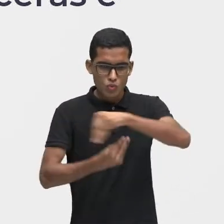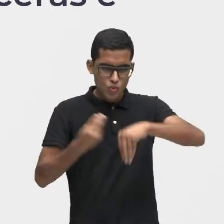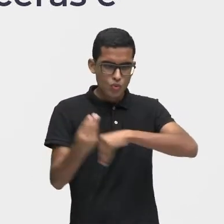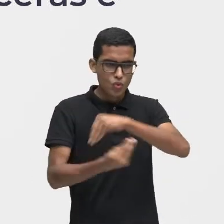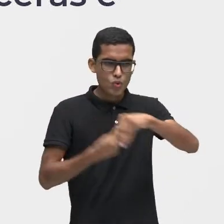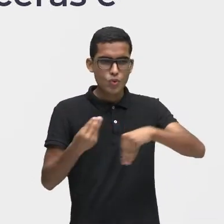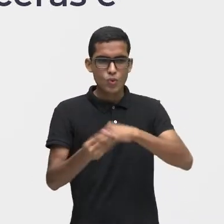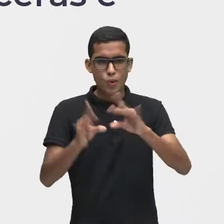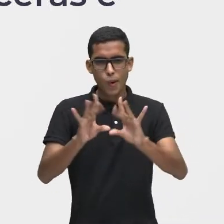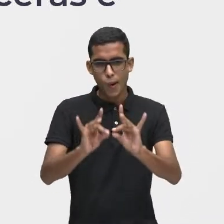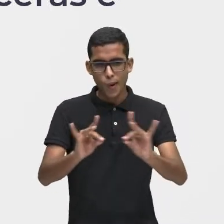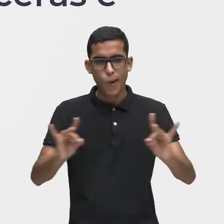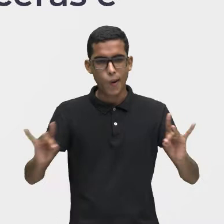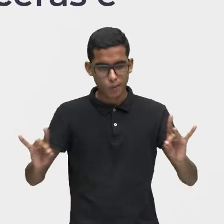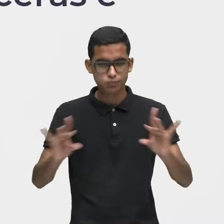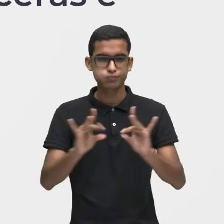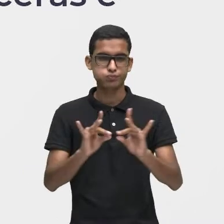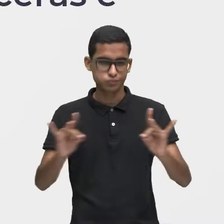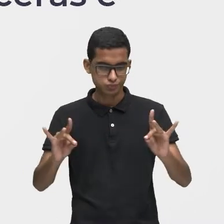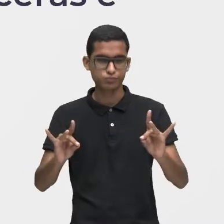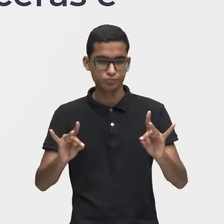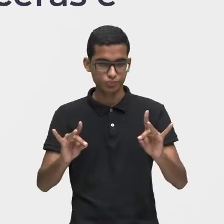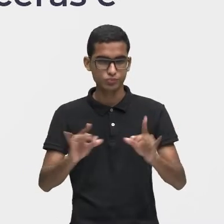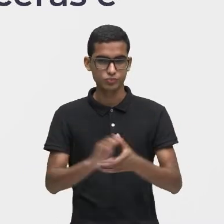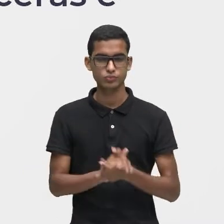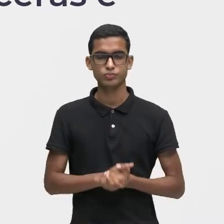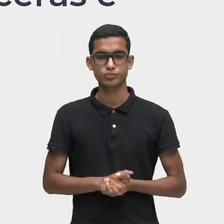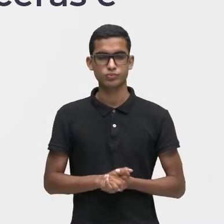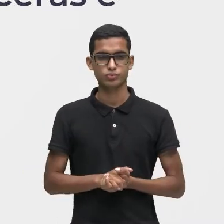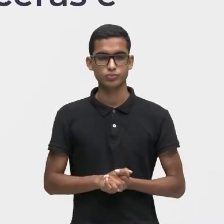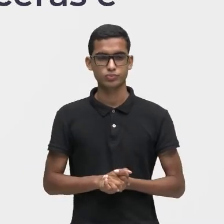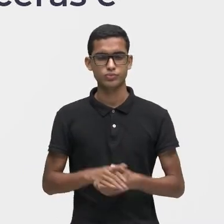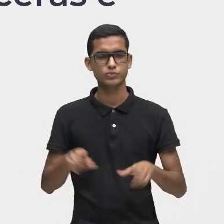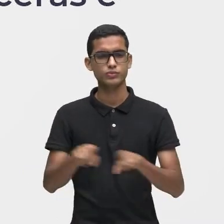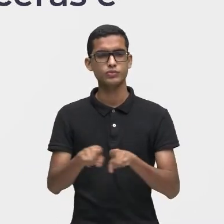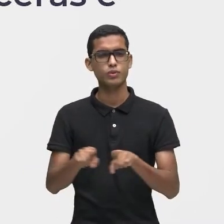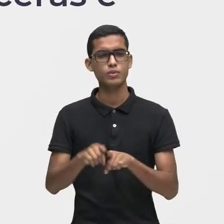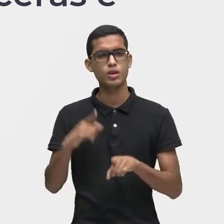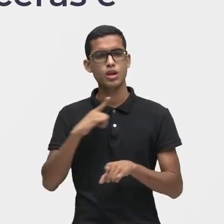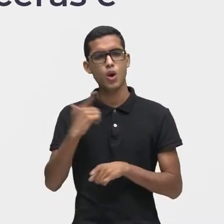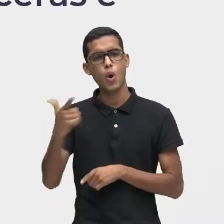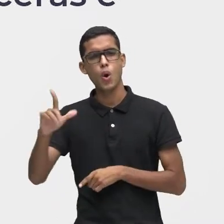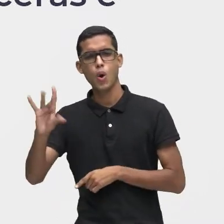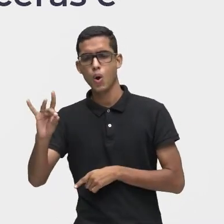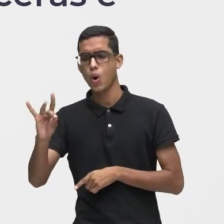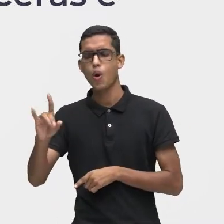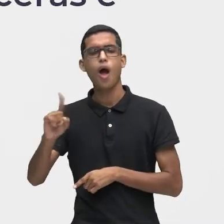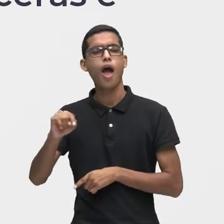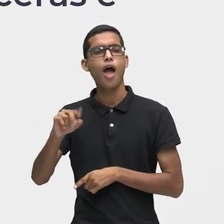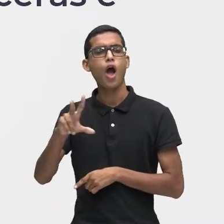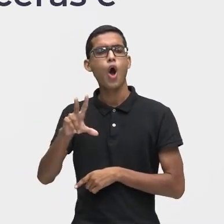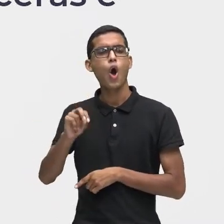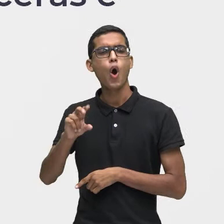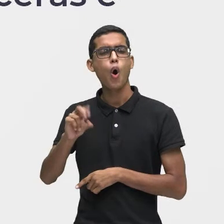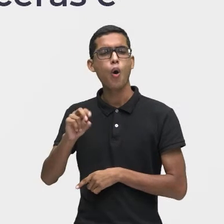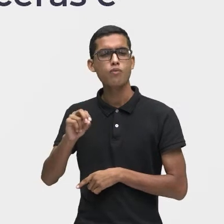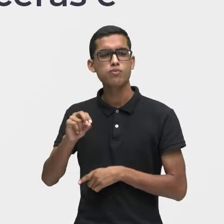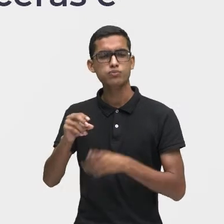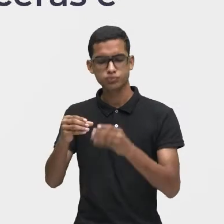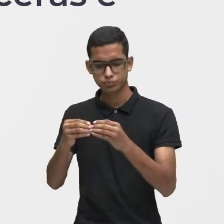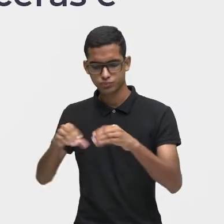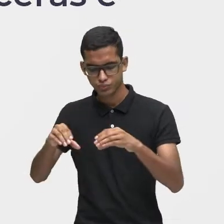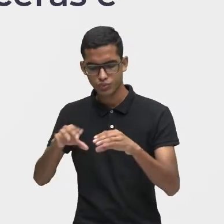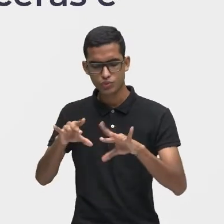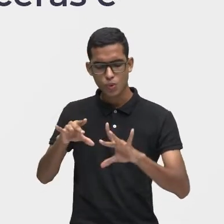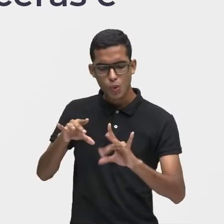Aí nós usamos o aglutinante cola, mas também um aglutinante que vocês podem utilizar é a gema do ovo ou ovo inteiro, que é chamado de têmpera,